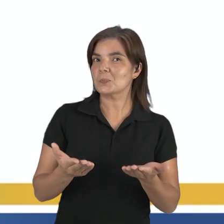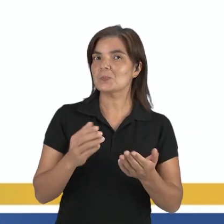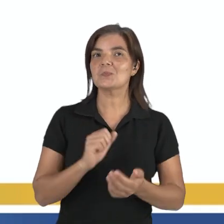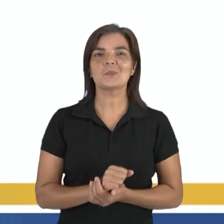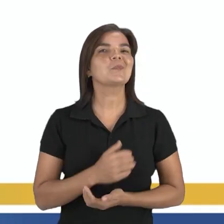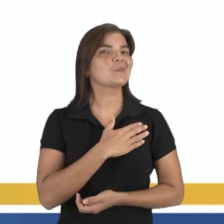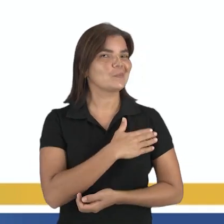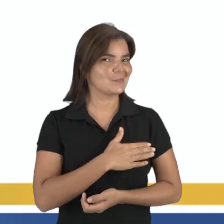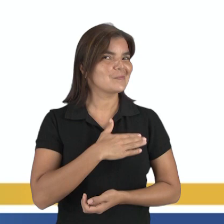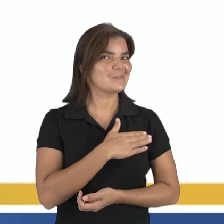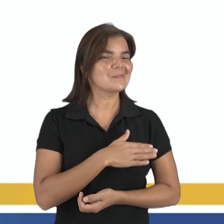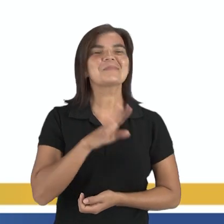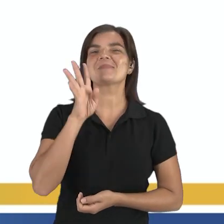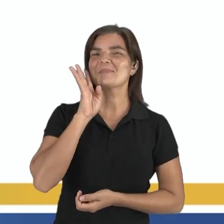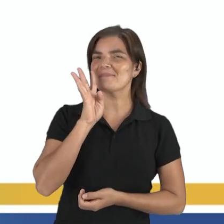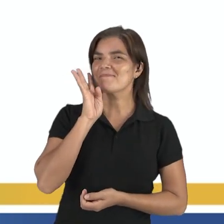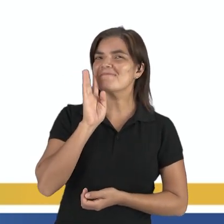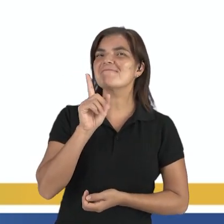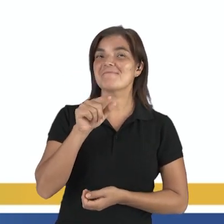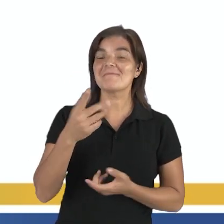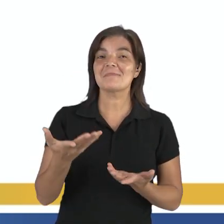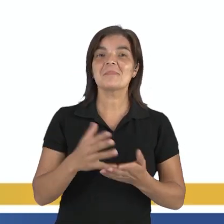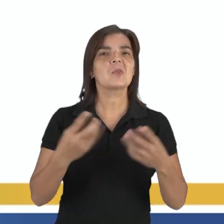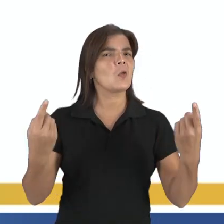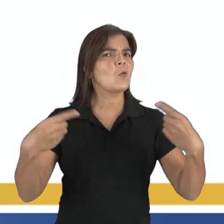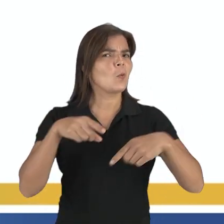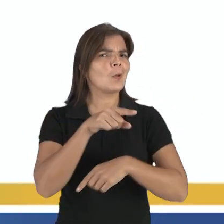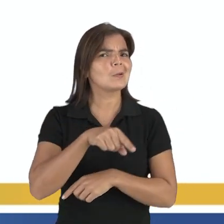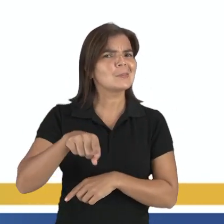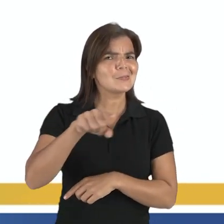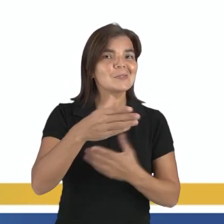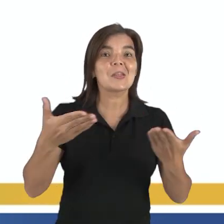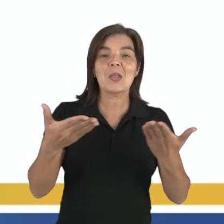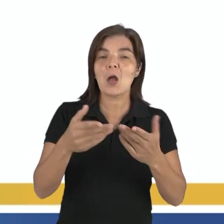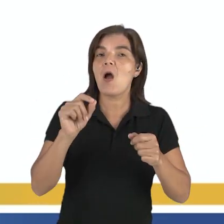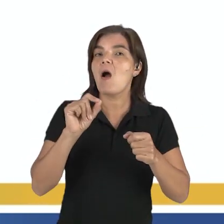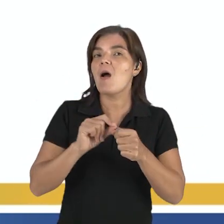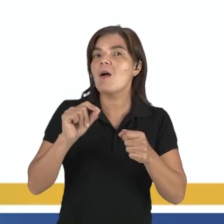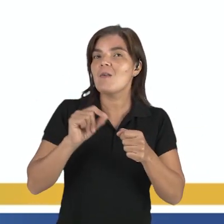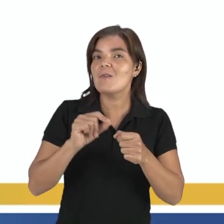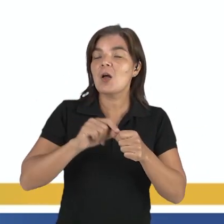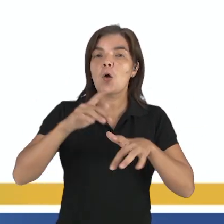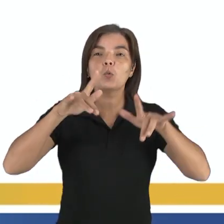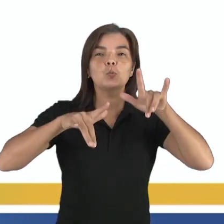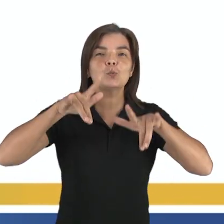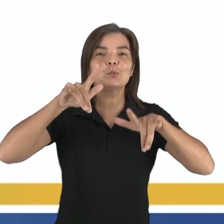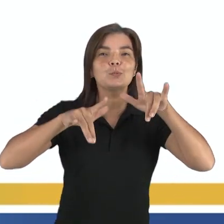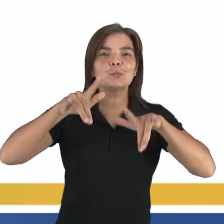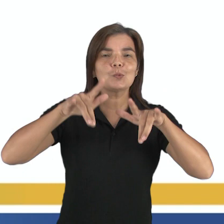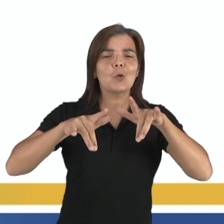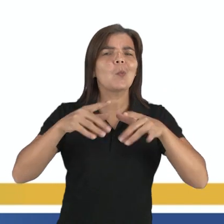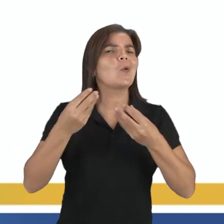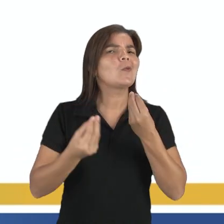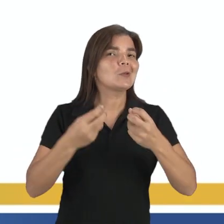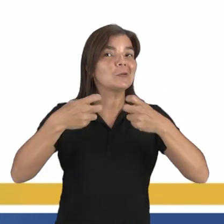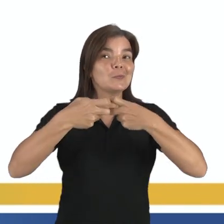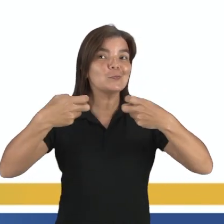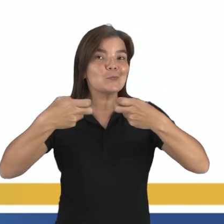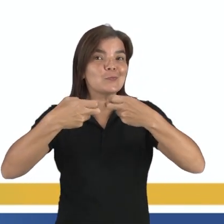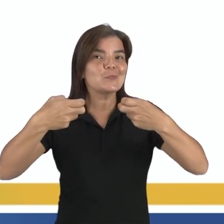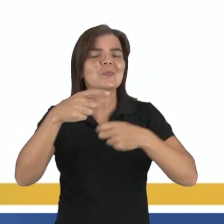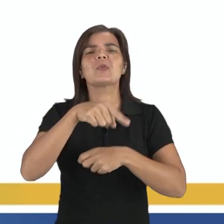Então, gostaram? Bem legal, né, gente? E eu desafio vocês agora a fazer um fantoche, e um fantoche de